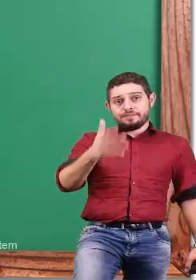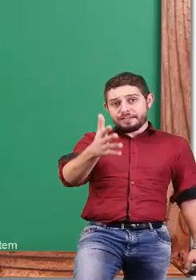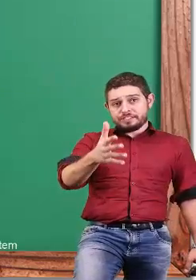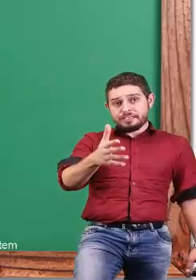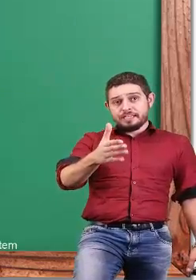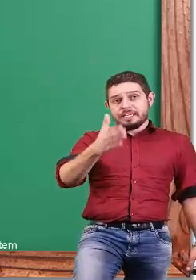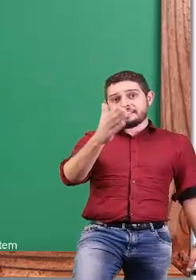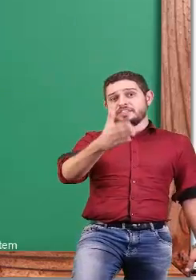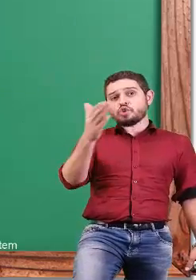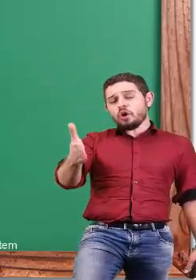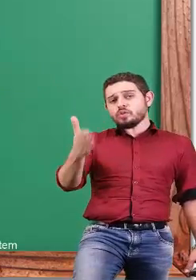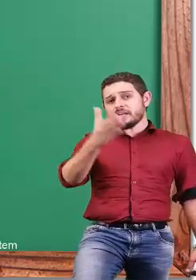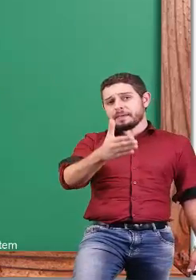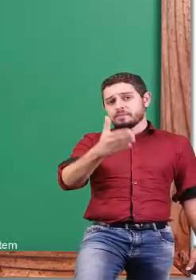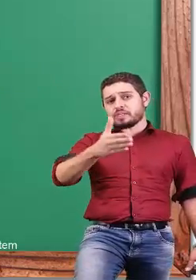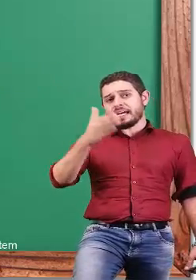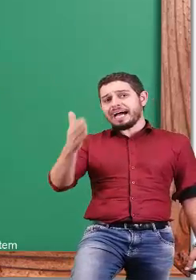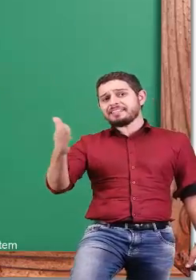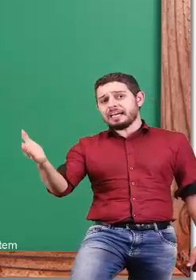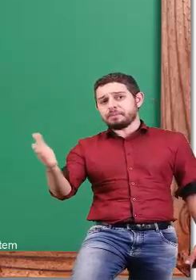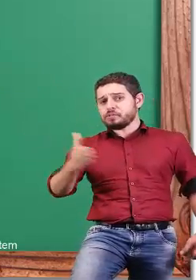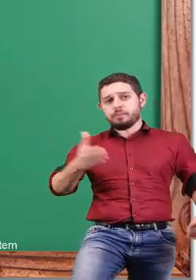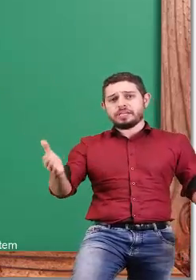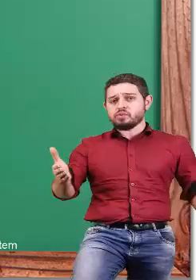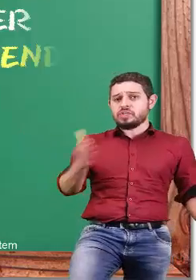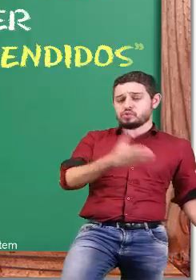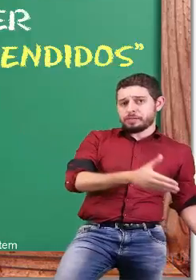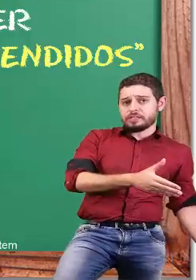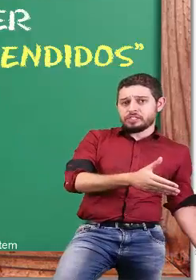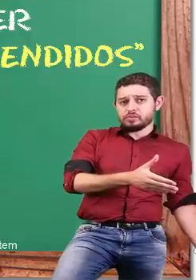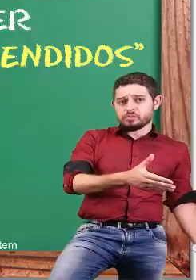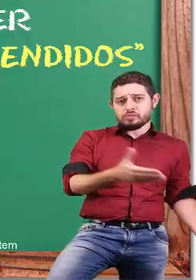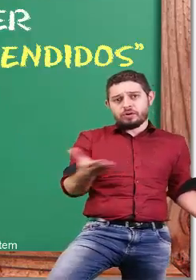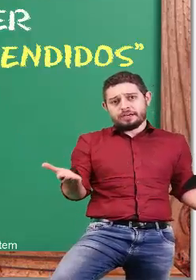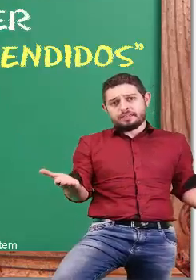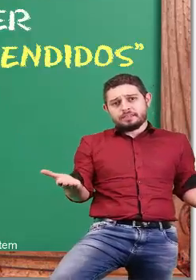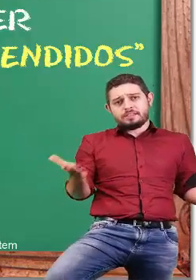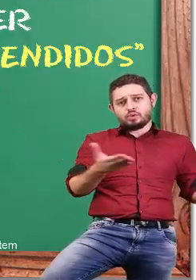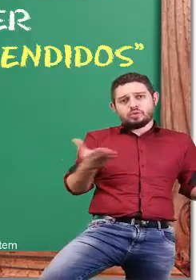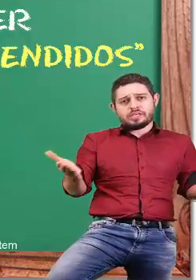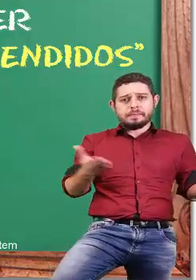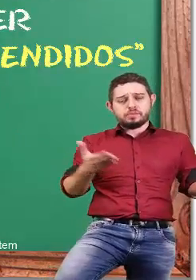Ora, veja, se todos sabemos que há tempos não podemos ser surpreendidos,